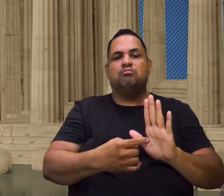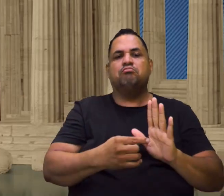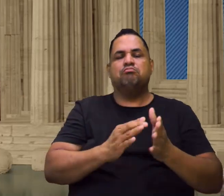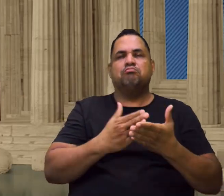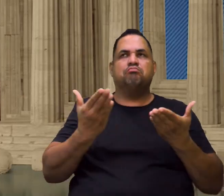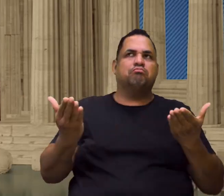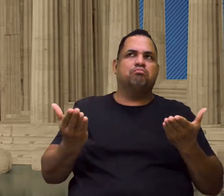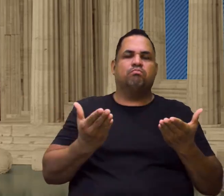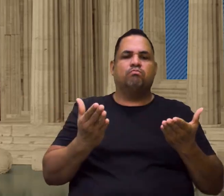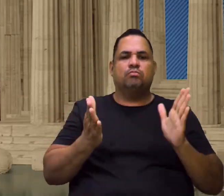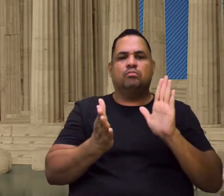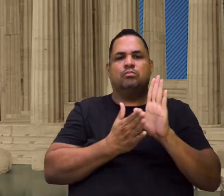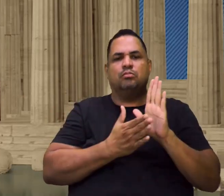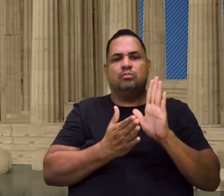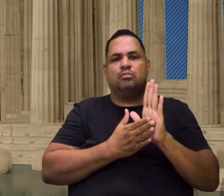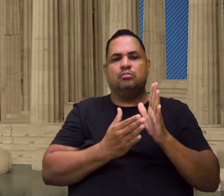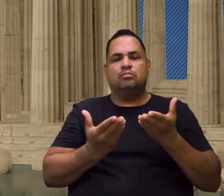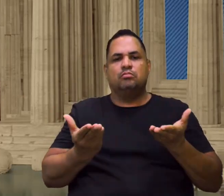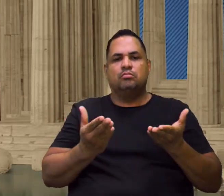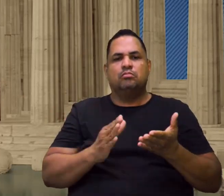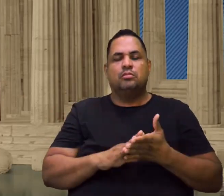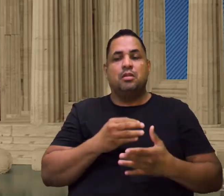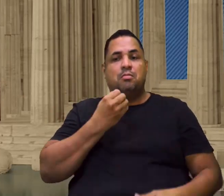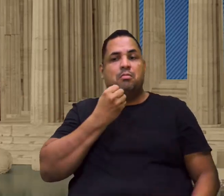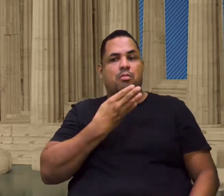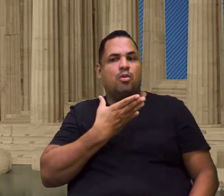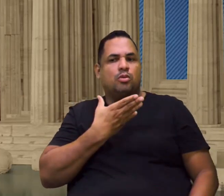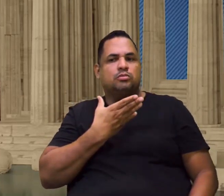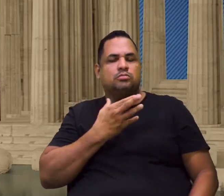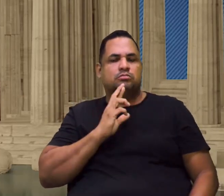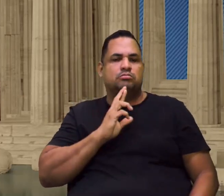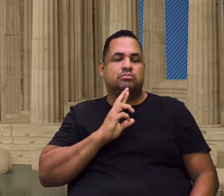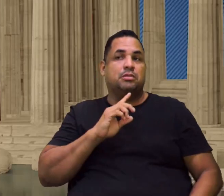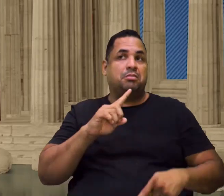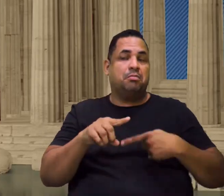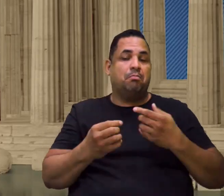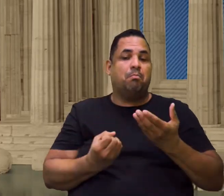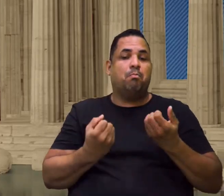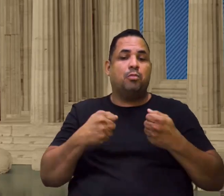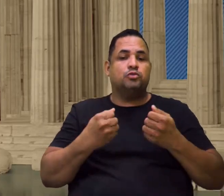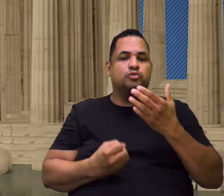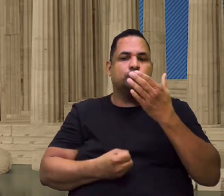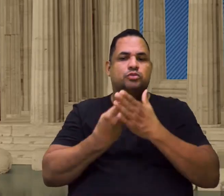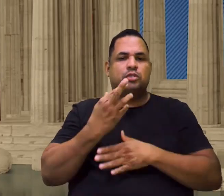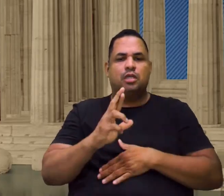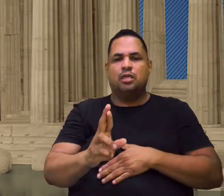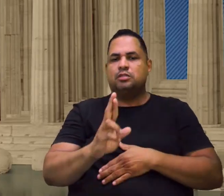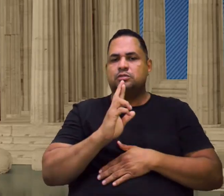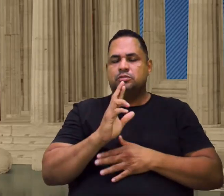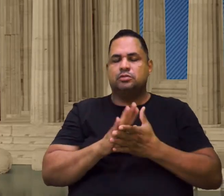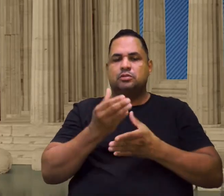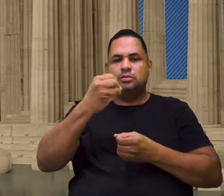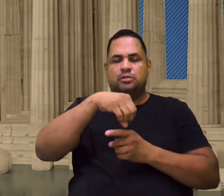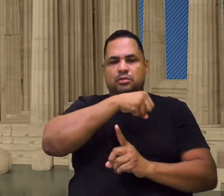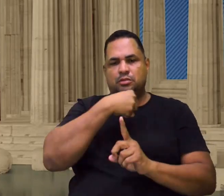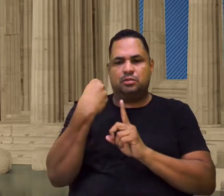supostas, né, às vezes até agradáveis, respostas, né, para o bem-estar da sociedade. Sabe por quê?